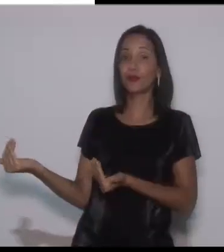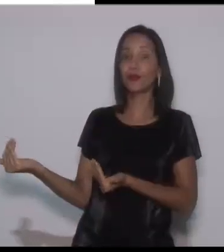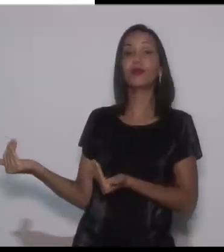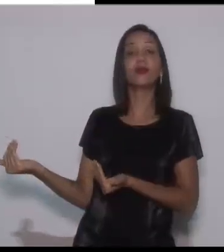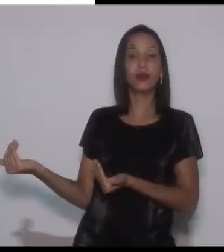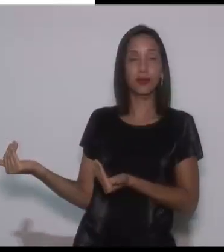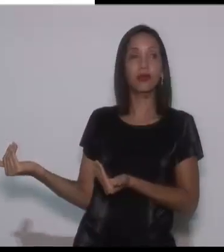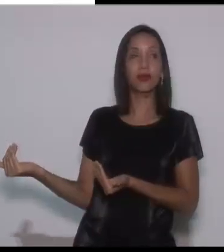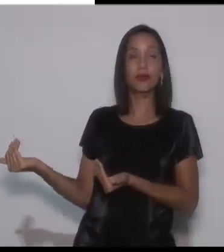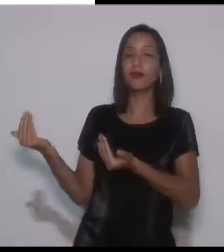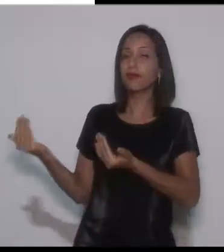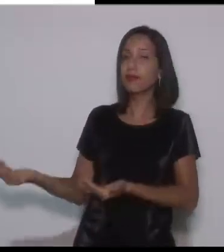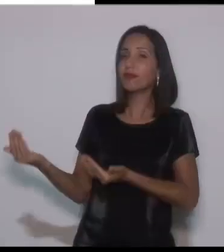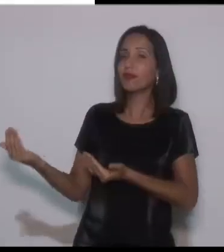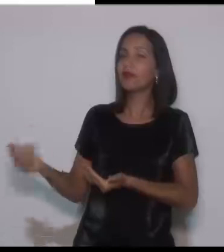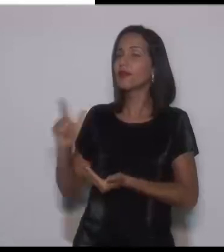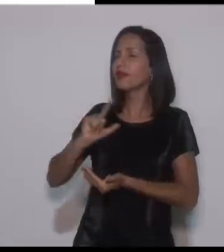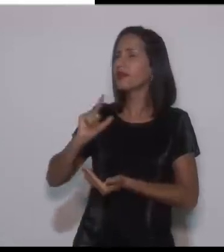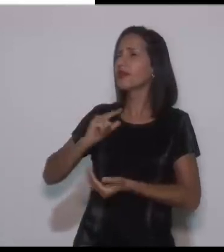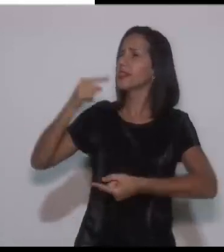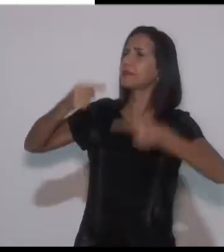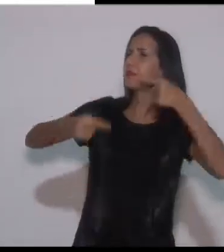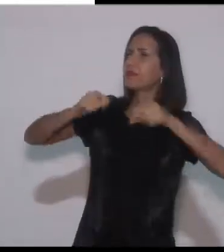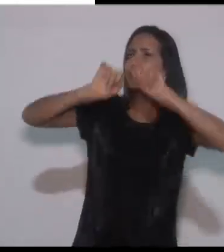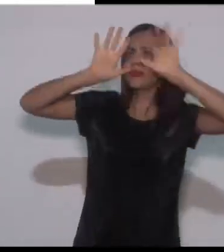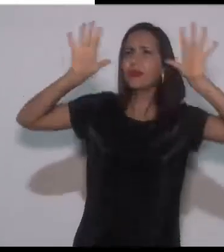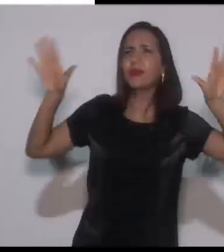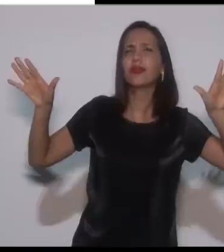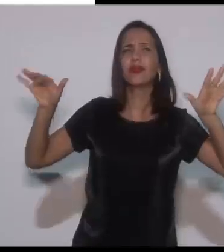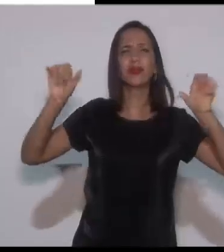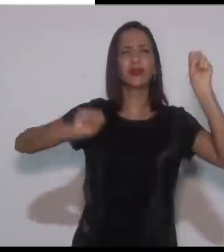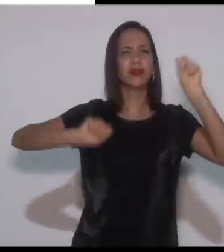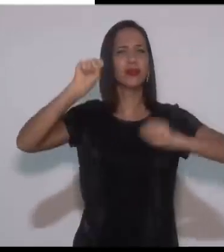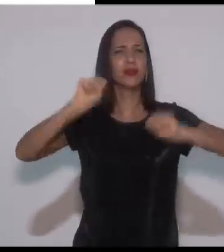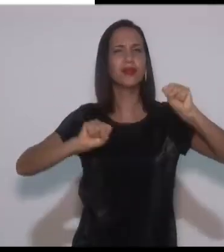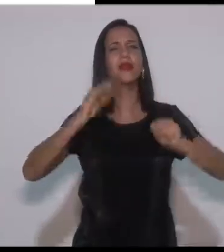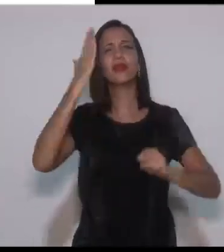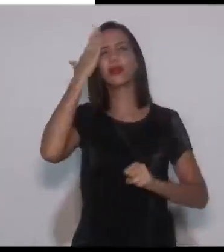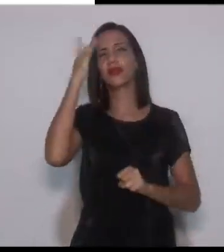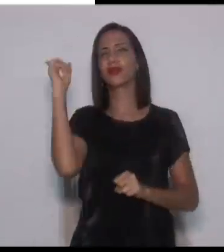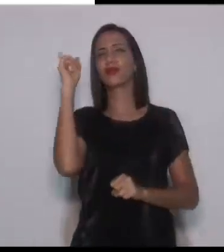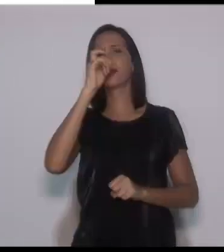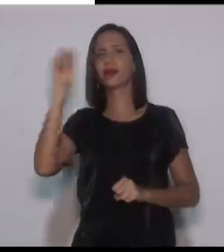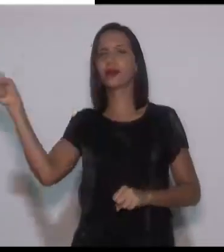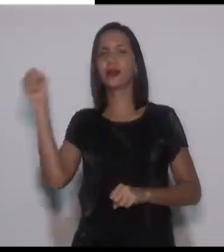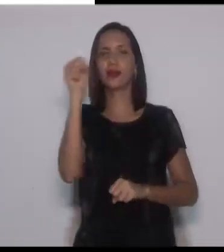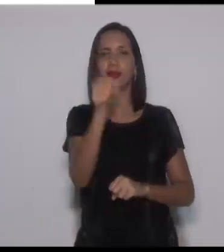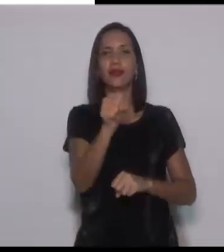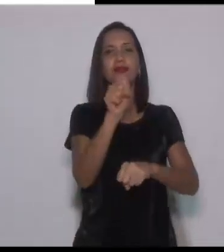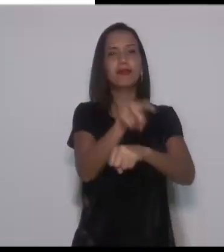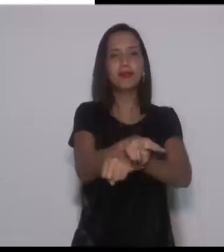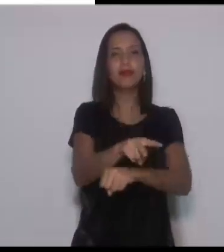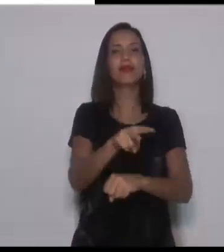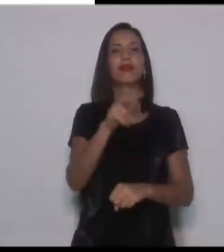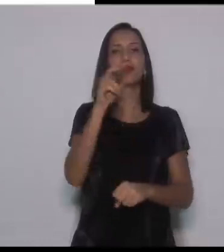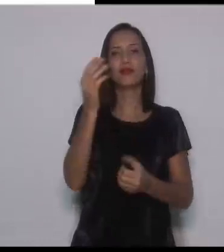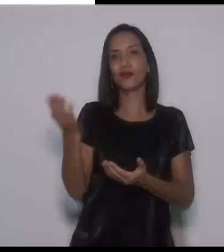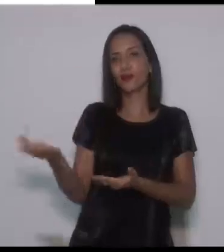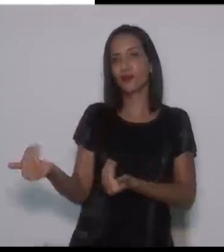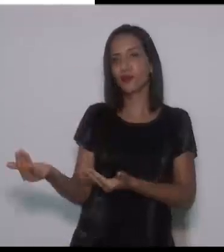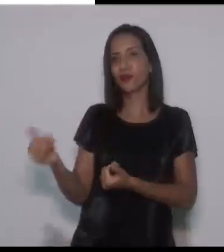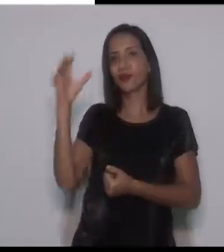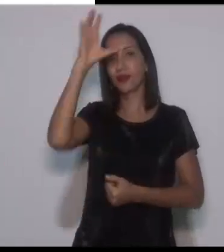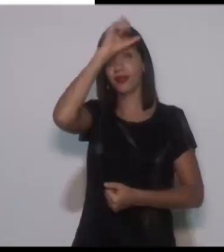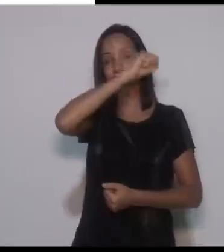tem essa política clara para as empresas? Eu sei também a dificuldade de uma empresa de colocar um jovem, do jovem aprendiz, por exemplo,